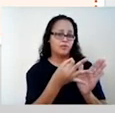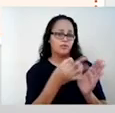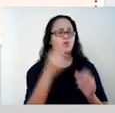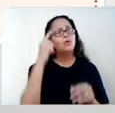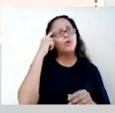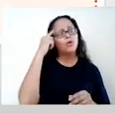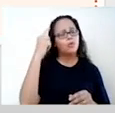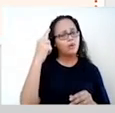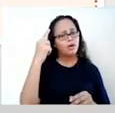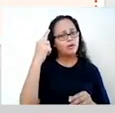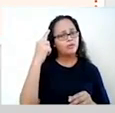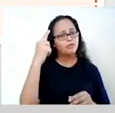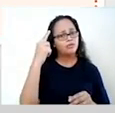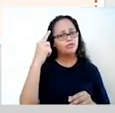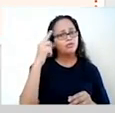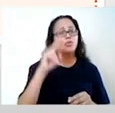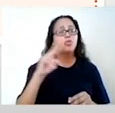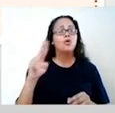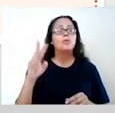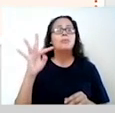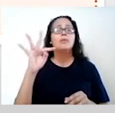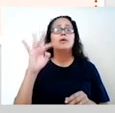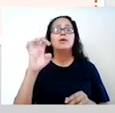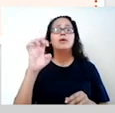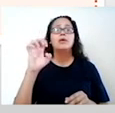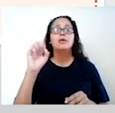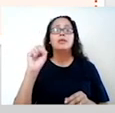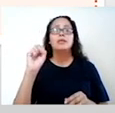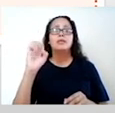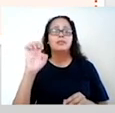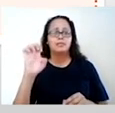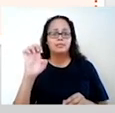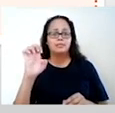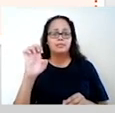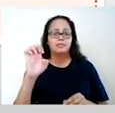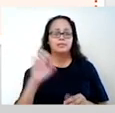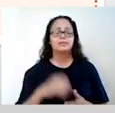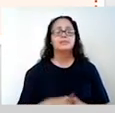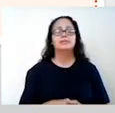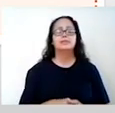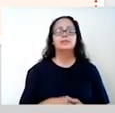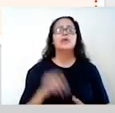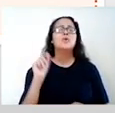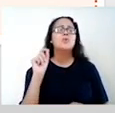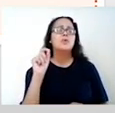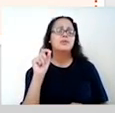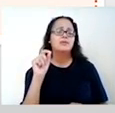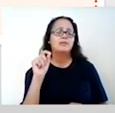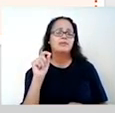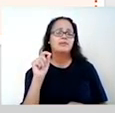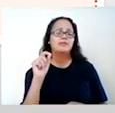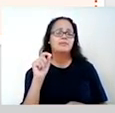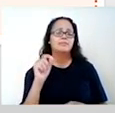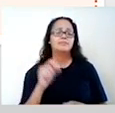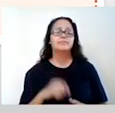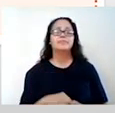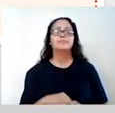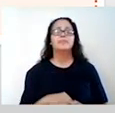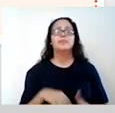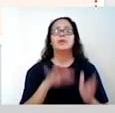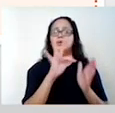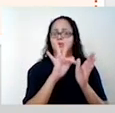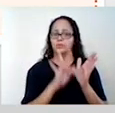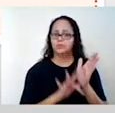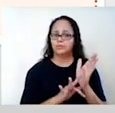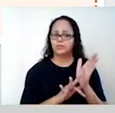de vista, né, que nós vamos chamar de tese. Então, qual é a tese? Toda vez que vocês virem aí essa palavra tese em